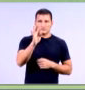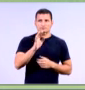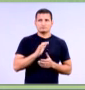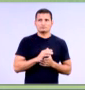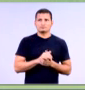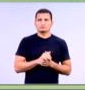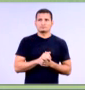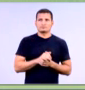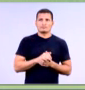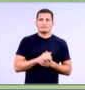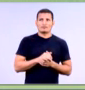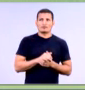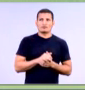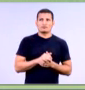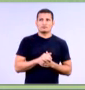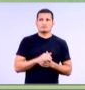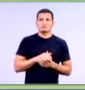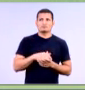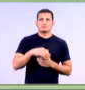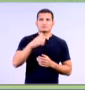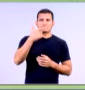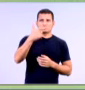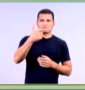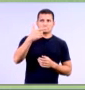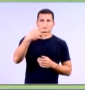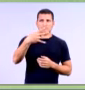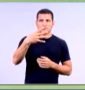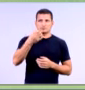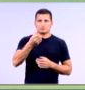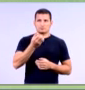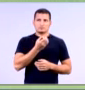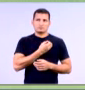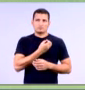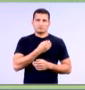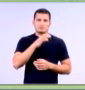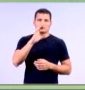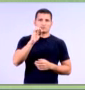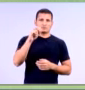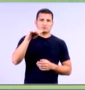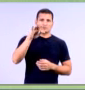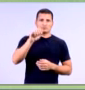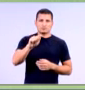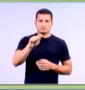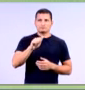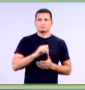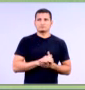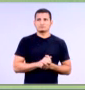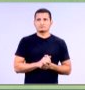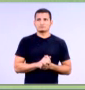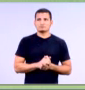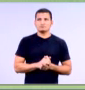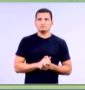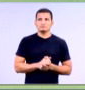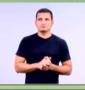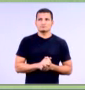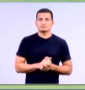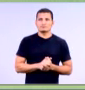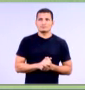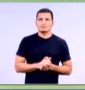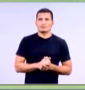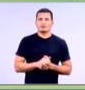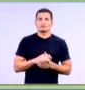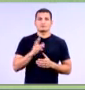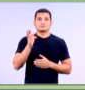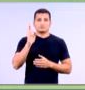Então, conta.setNúmero 246, é o número da conta aqui. O titular, olha aqui, Mariela, você é o titular